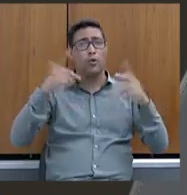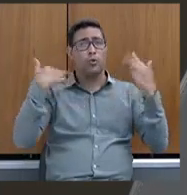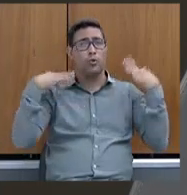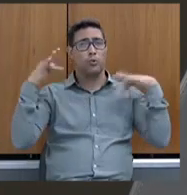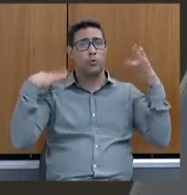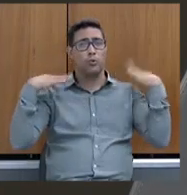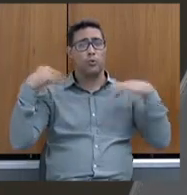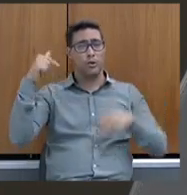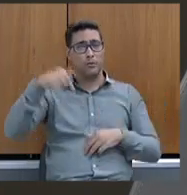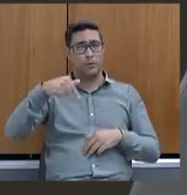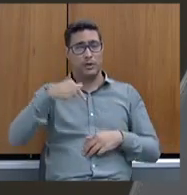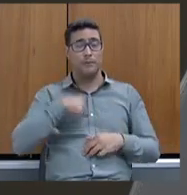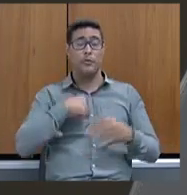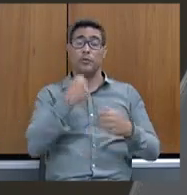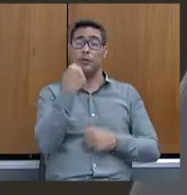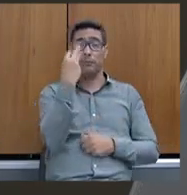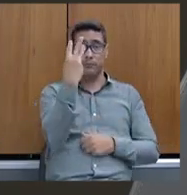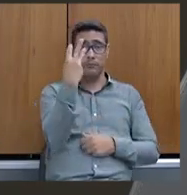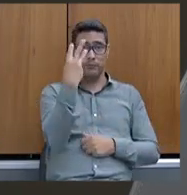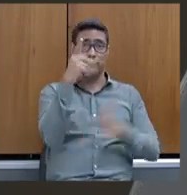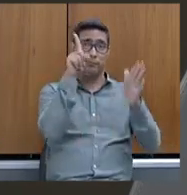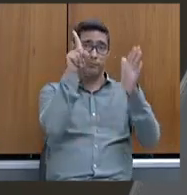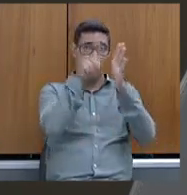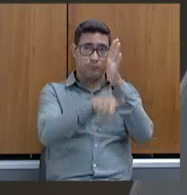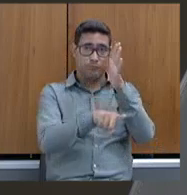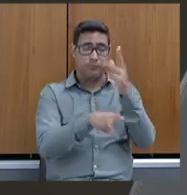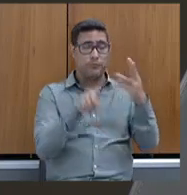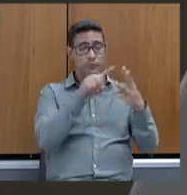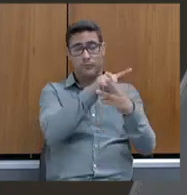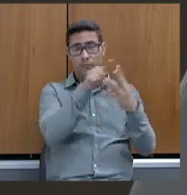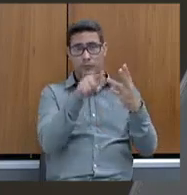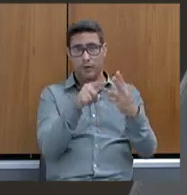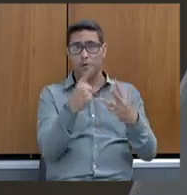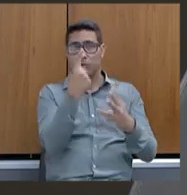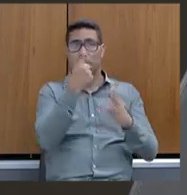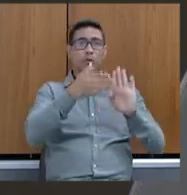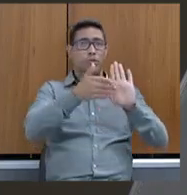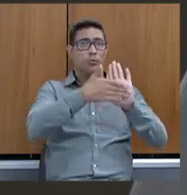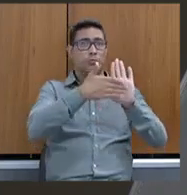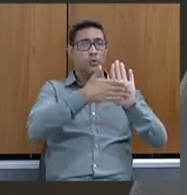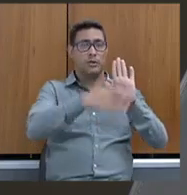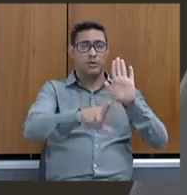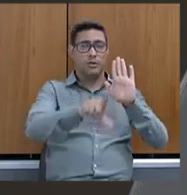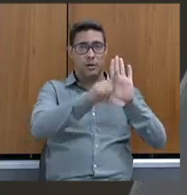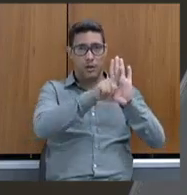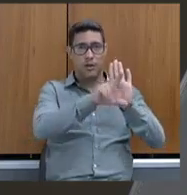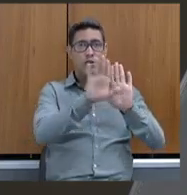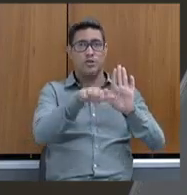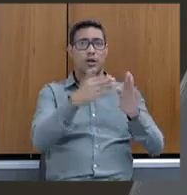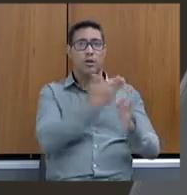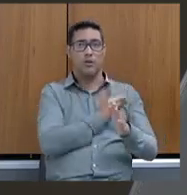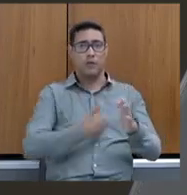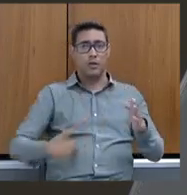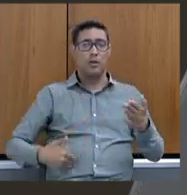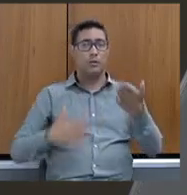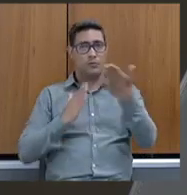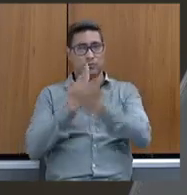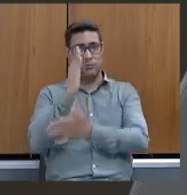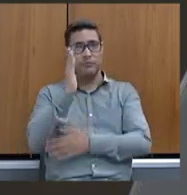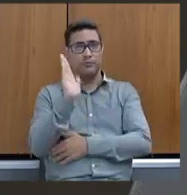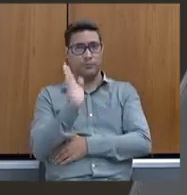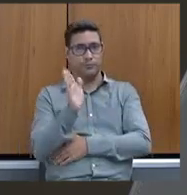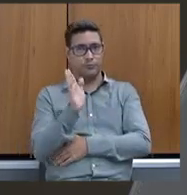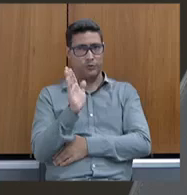tenho três perguntas secretário para fazer uma tem a ver com o meu projeto de lei que já foi sancionado pelo Governador que é um projeto que eu acredito